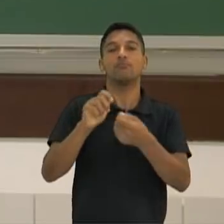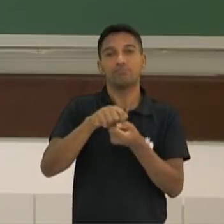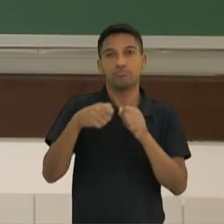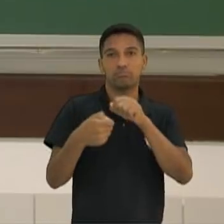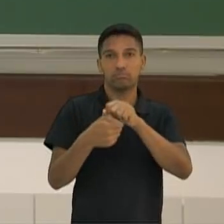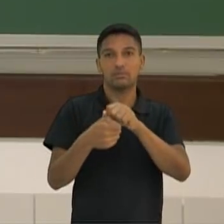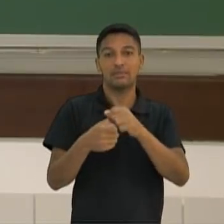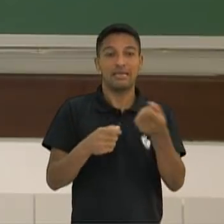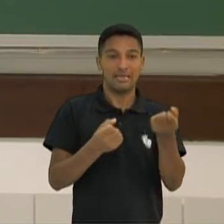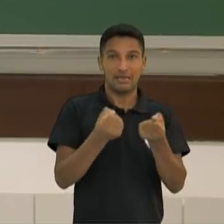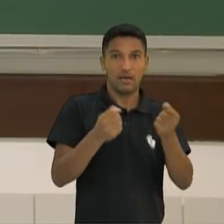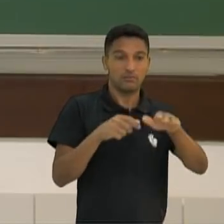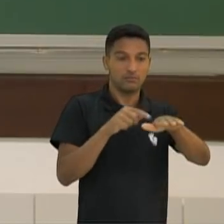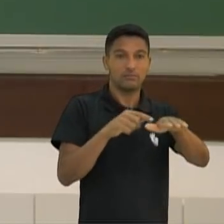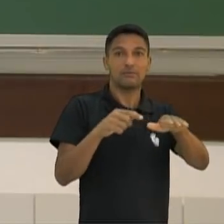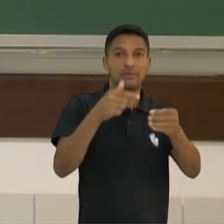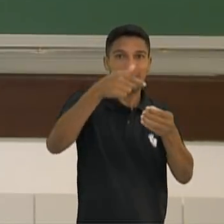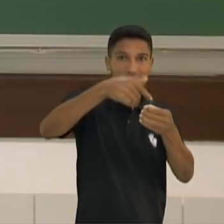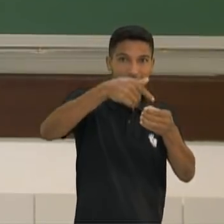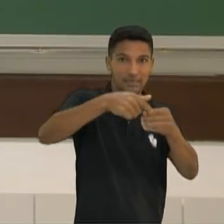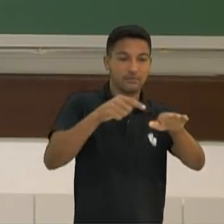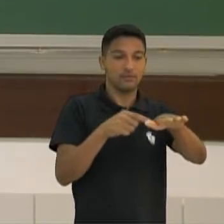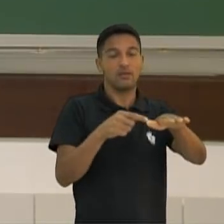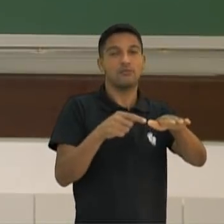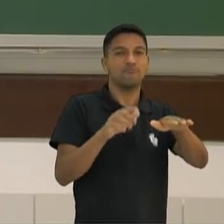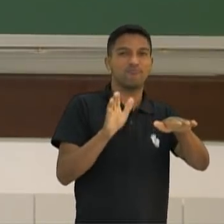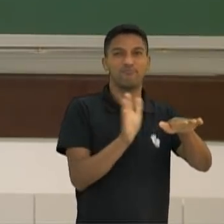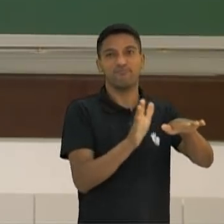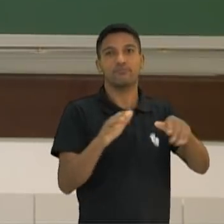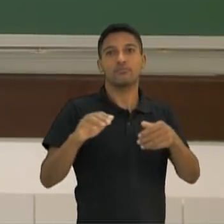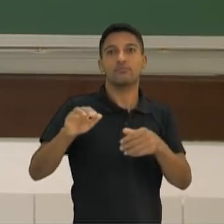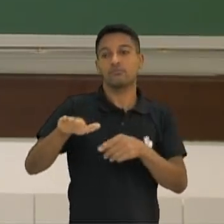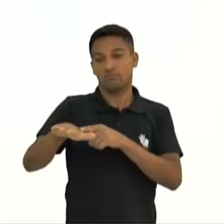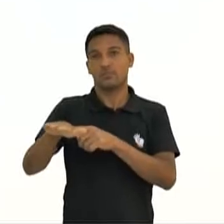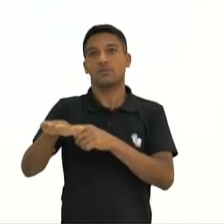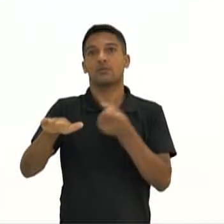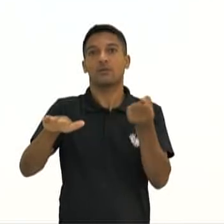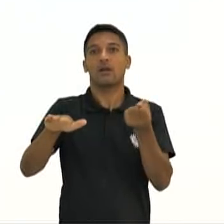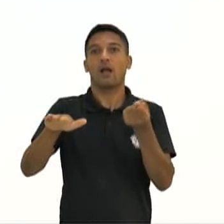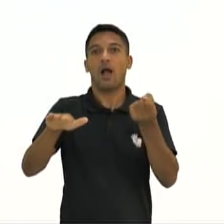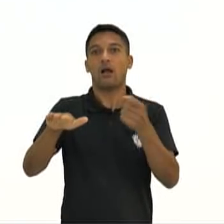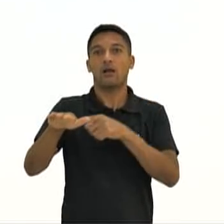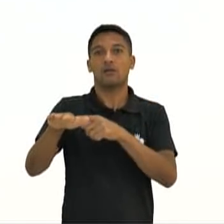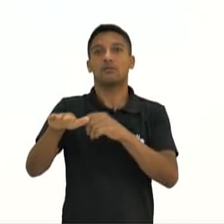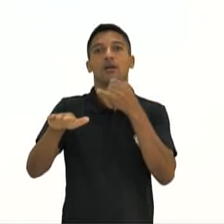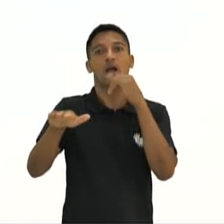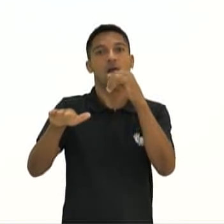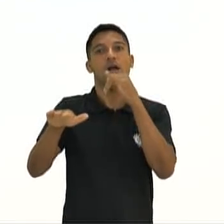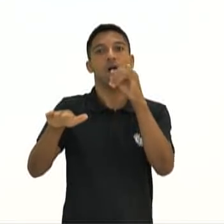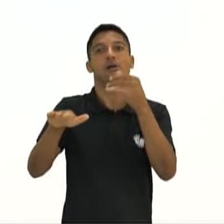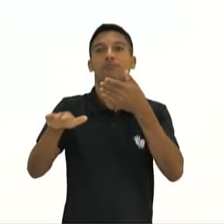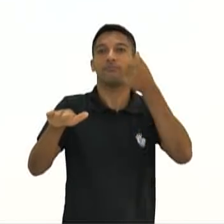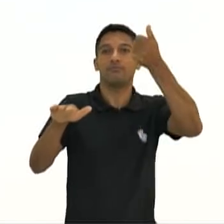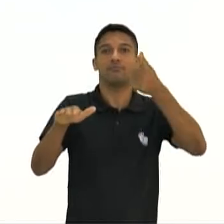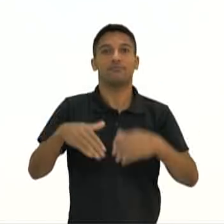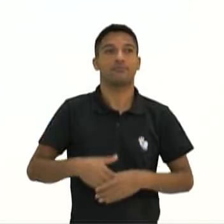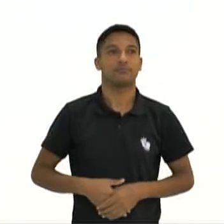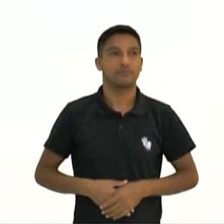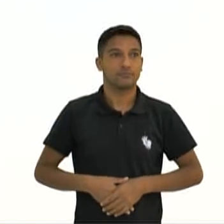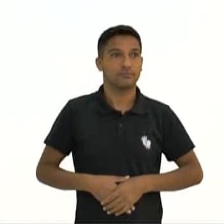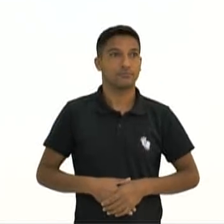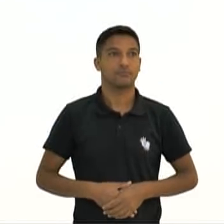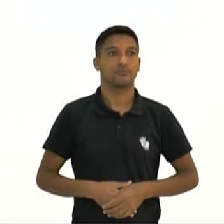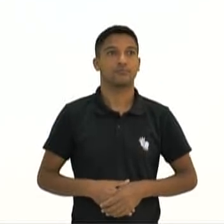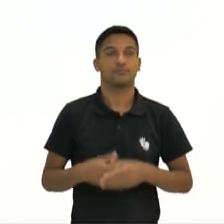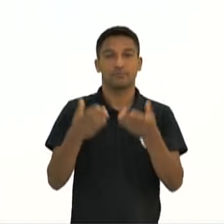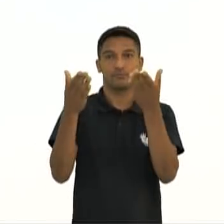para fecharmos a situação de poluição atmosférica, vamos falar um pouquinho neste exercício. No exercício